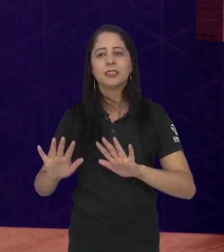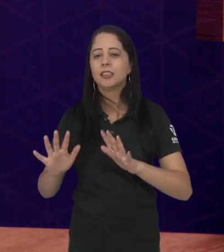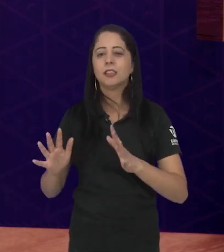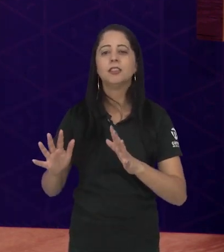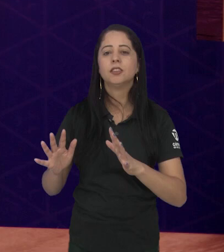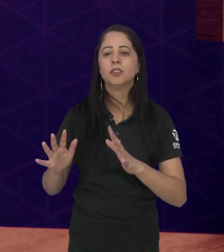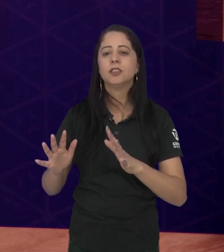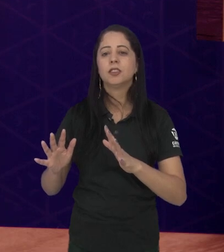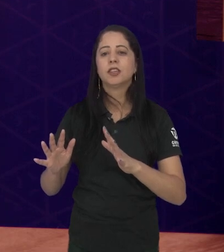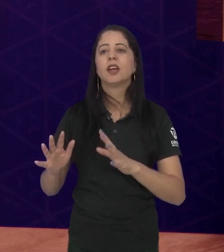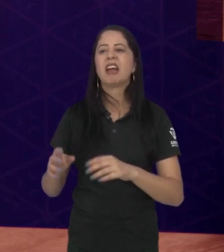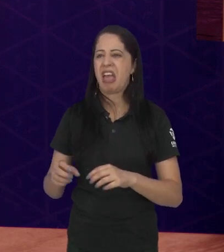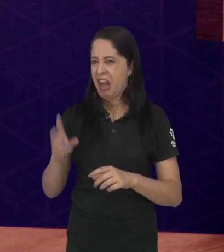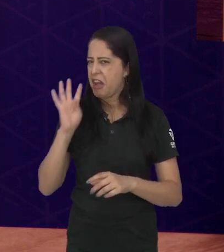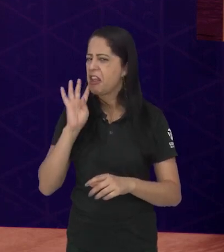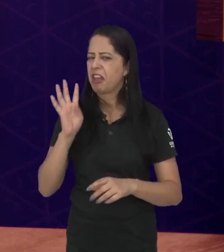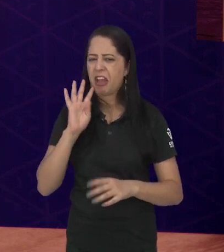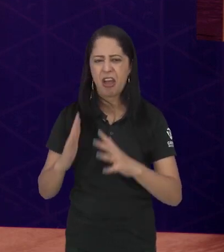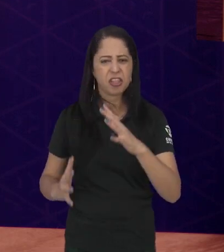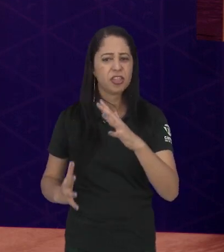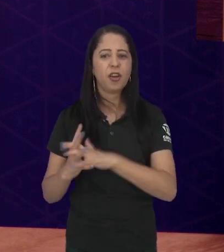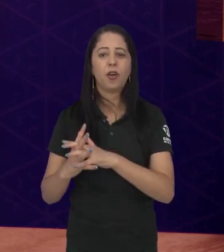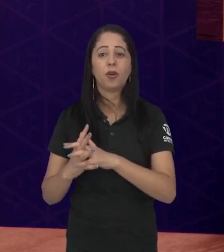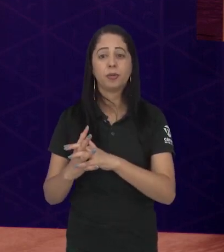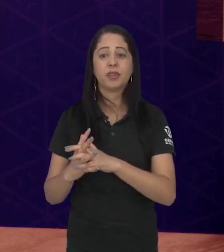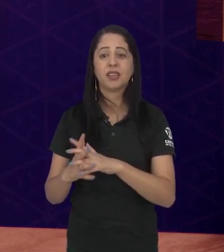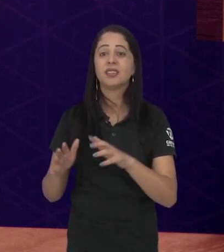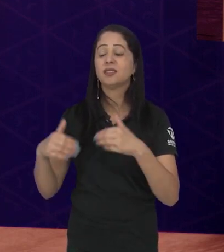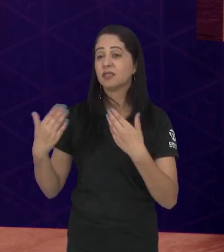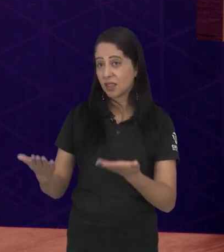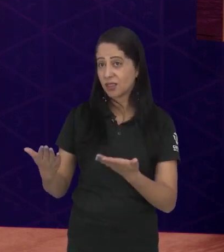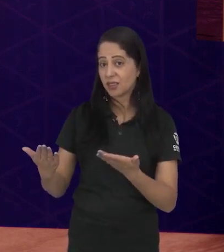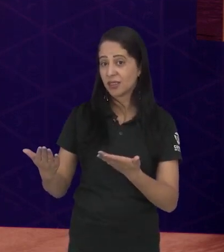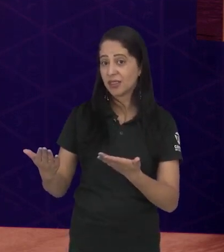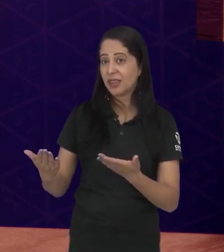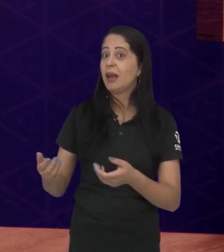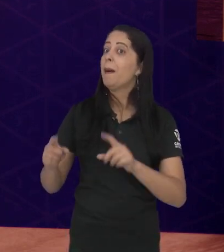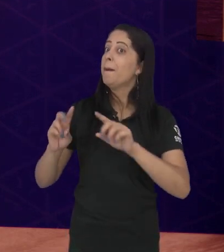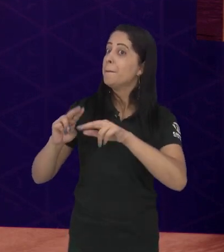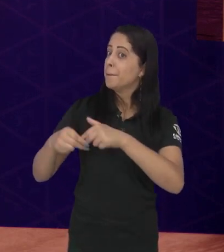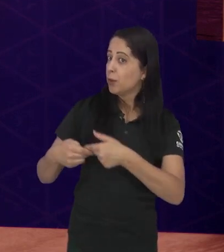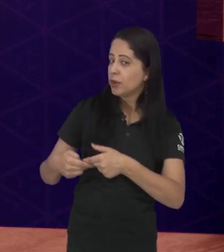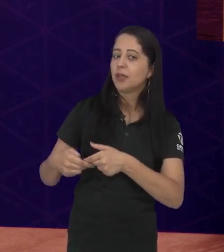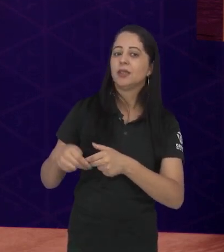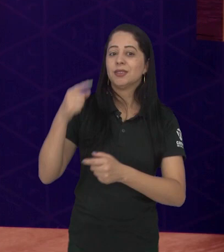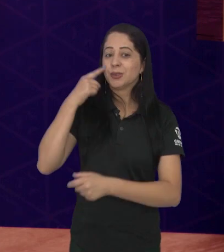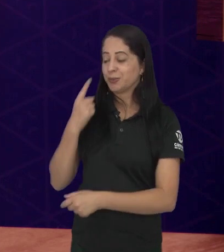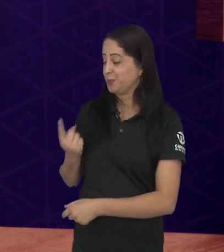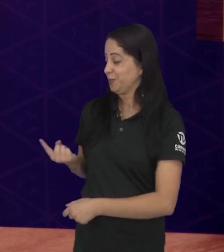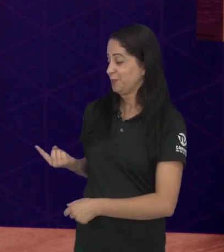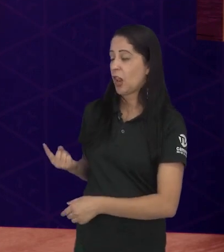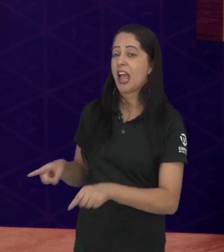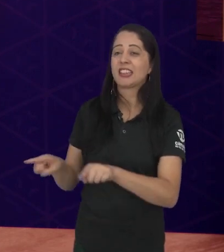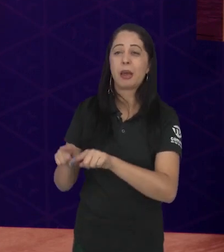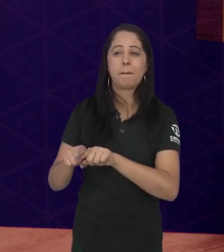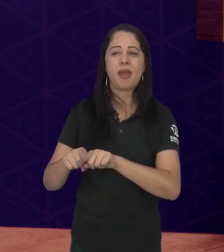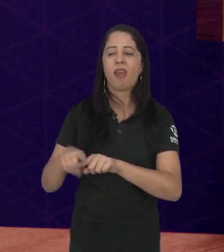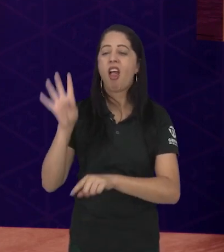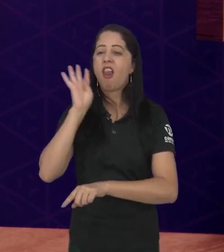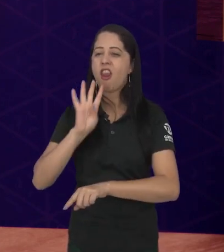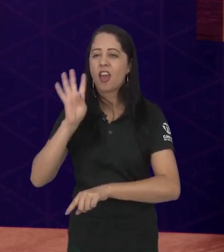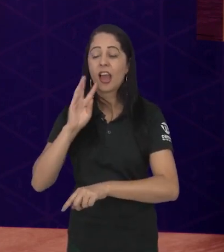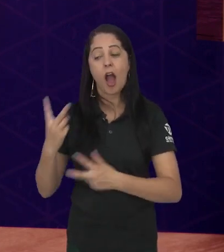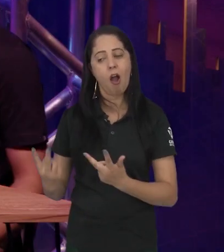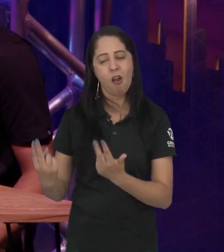isso aí é a proposta dos caras. Uhum. Isso é o que a gente pode esperar de começo de Tudo em Todo Lugar ao mesmo